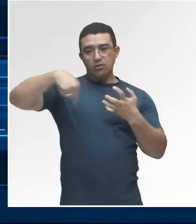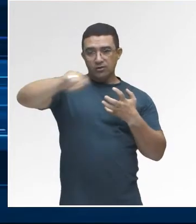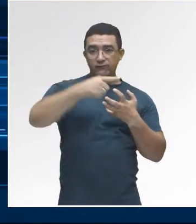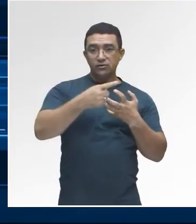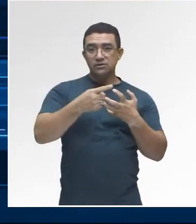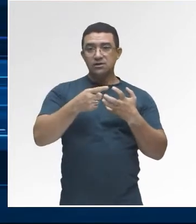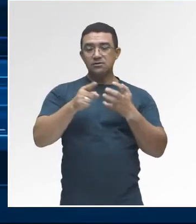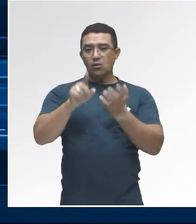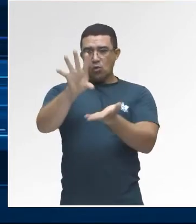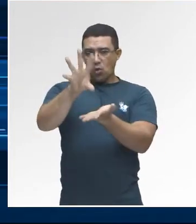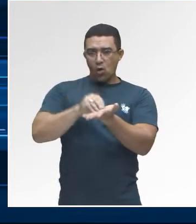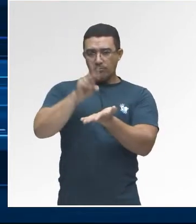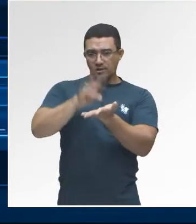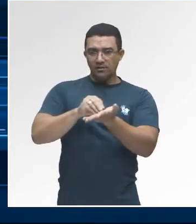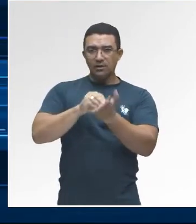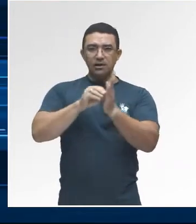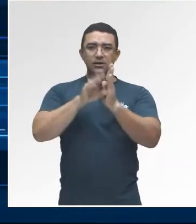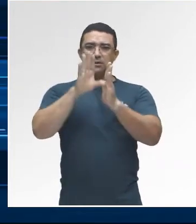olhada.